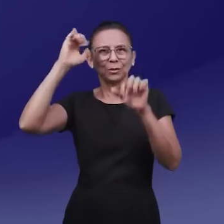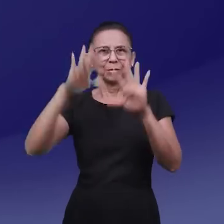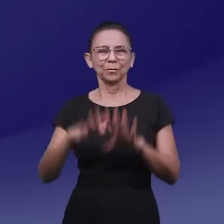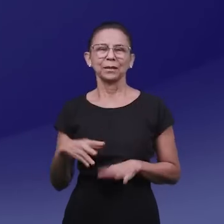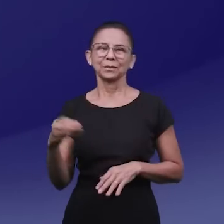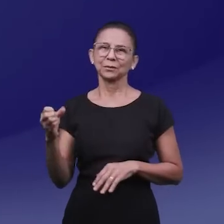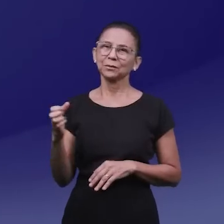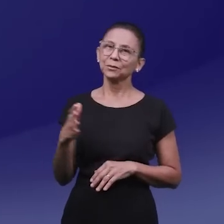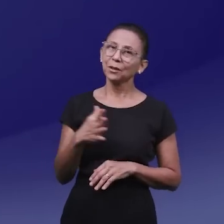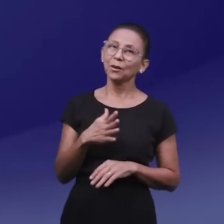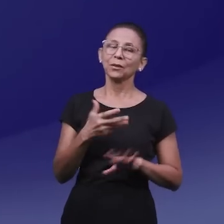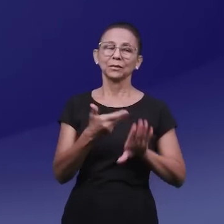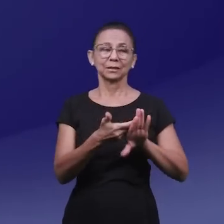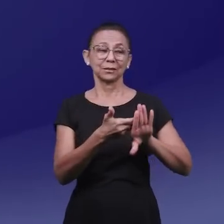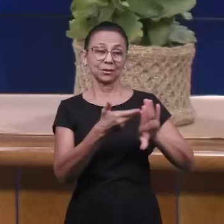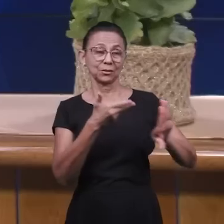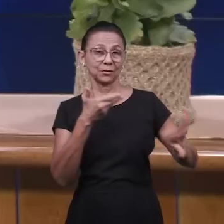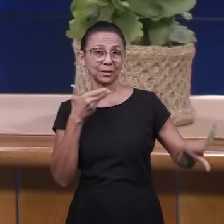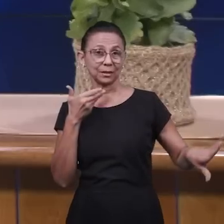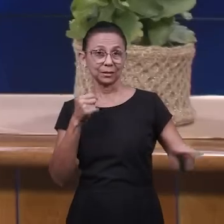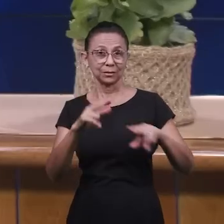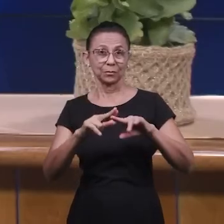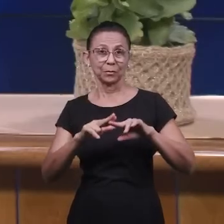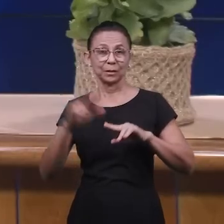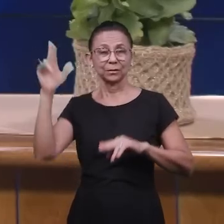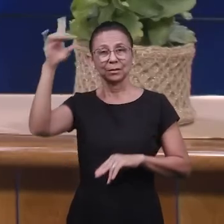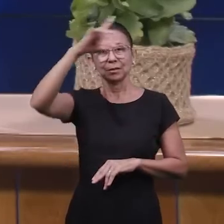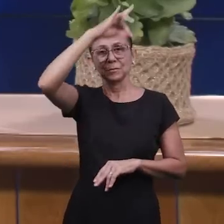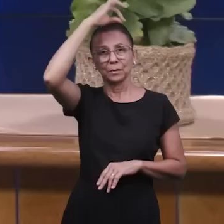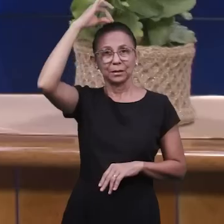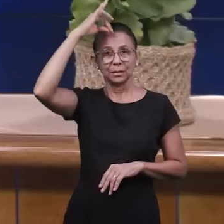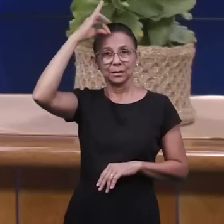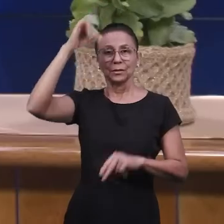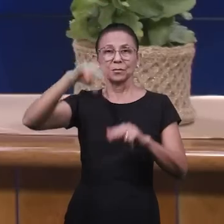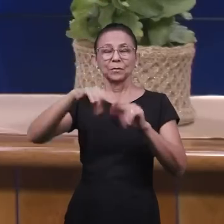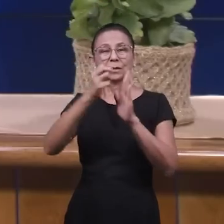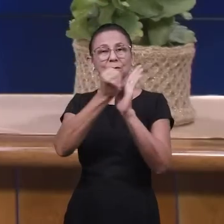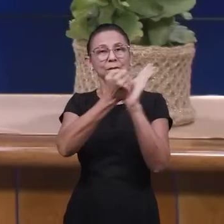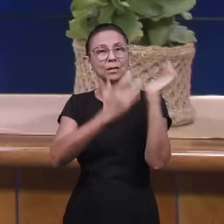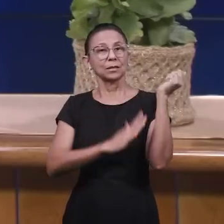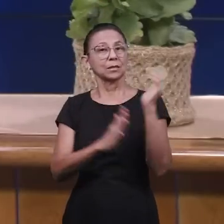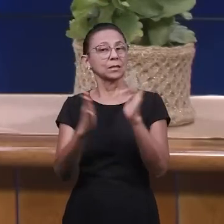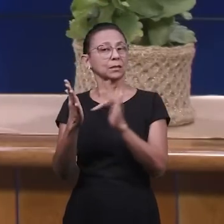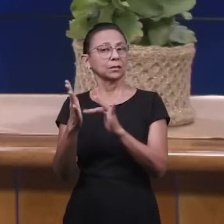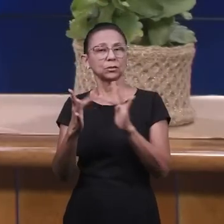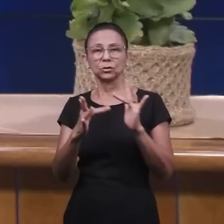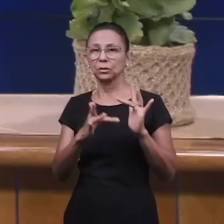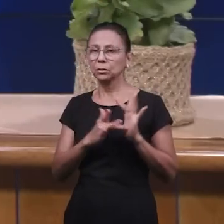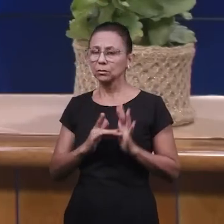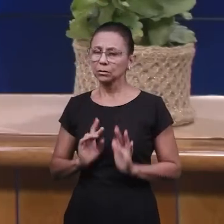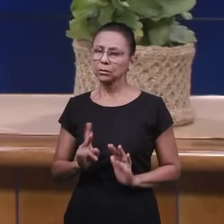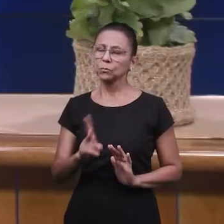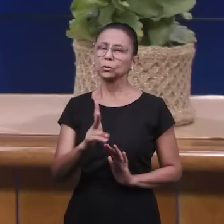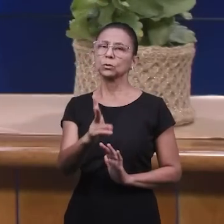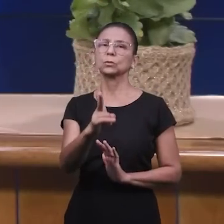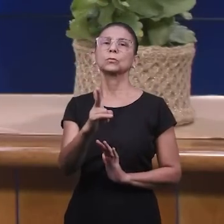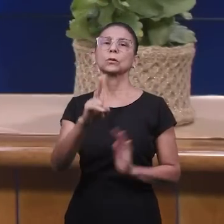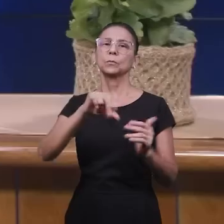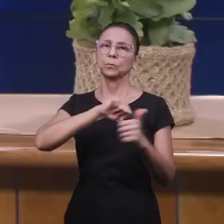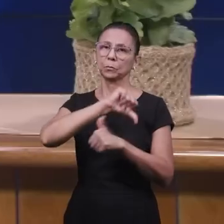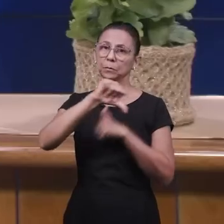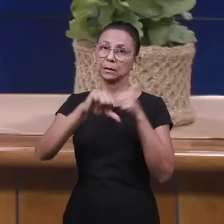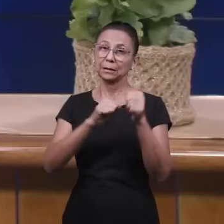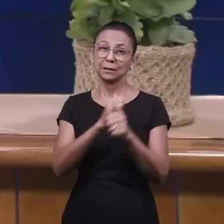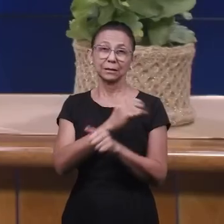ouvem a voz do pastor e as obedecem. João fala sobre isso. As minhas ovelhas ouvem a minha voz.